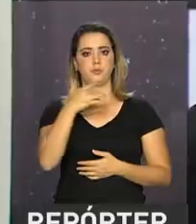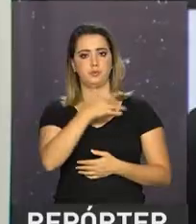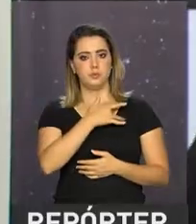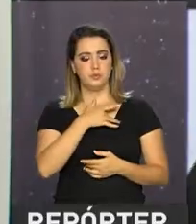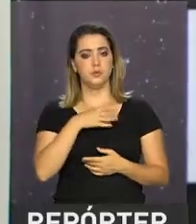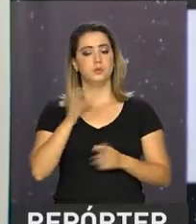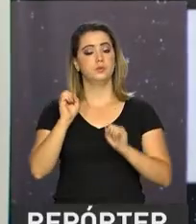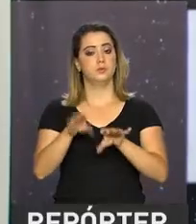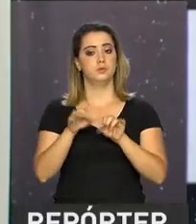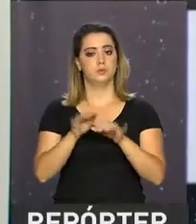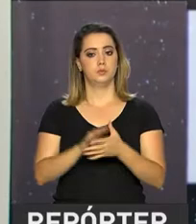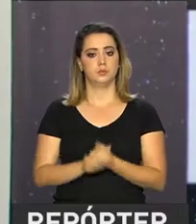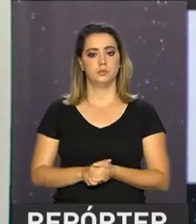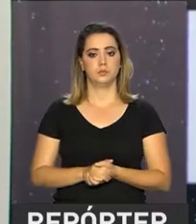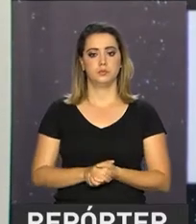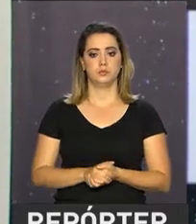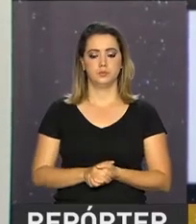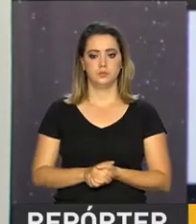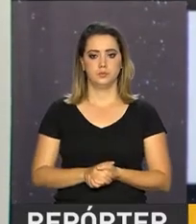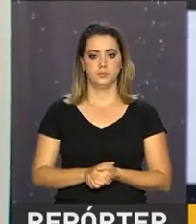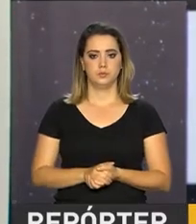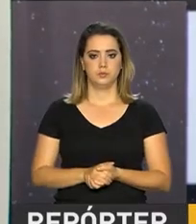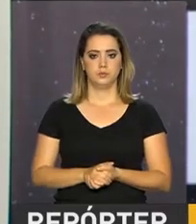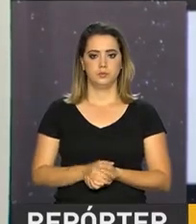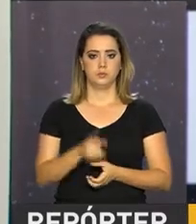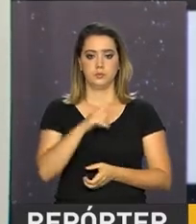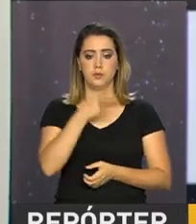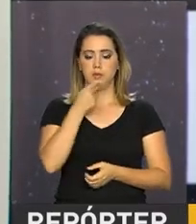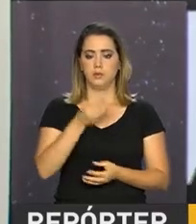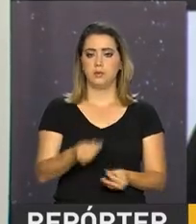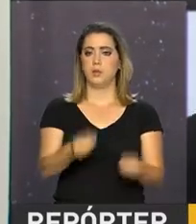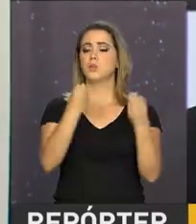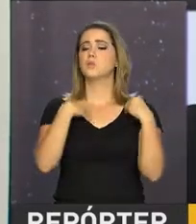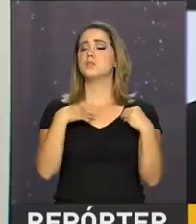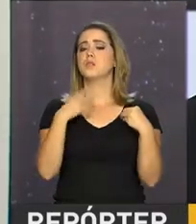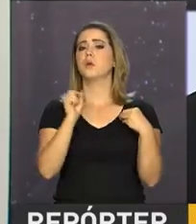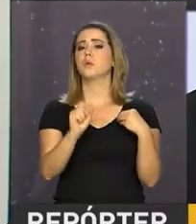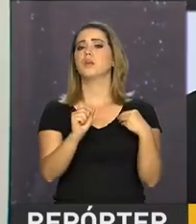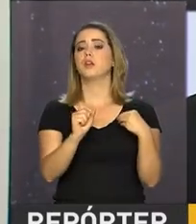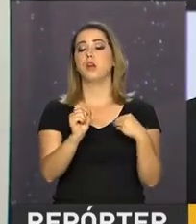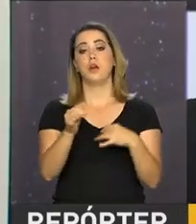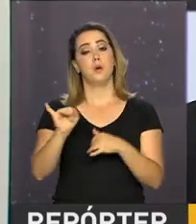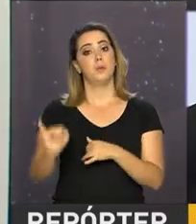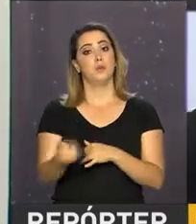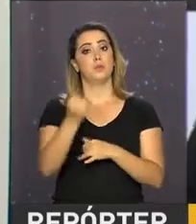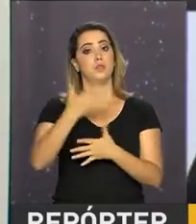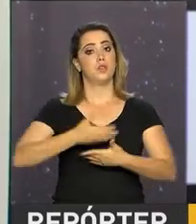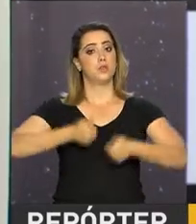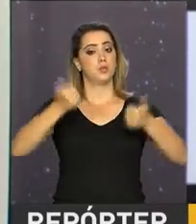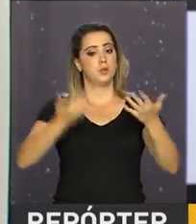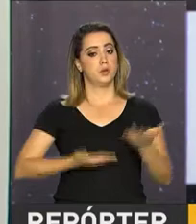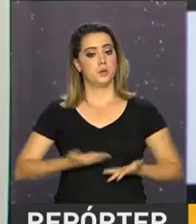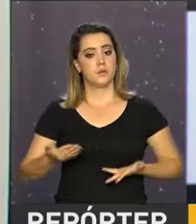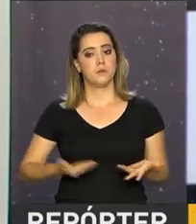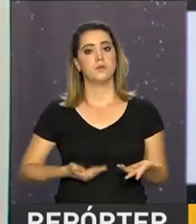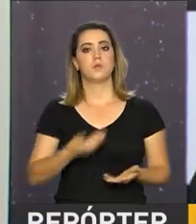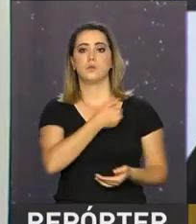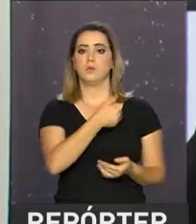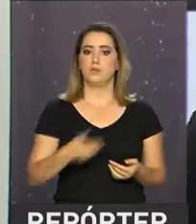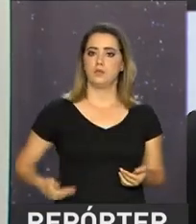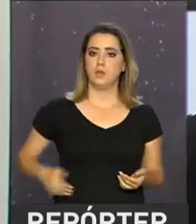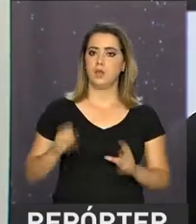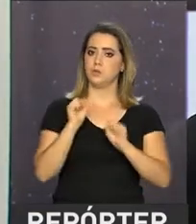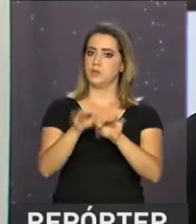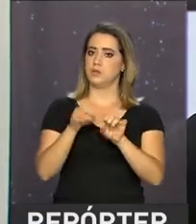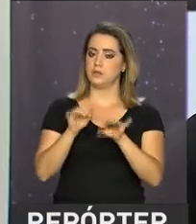educação. Nos dá a oportunidade de melhorar a qualidade dos serviços públicos, principalmente na saúde e educação, de uma maneira bastante rápida.